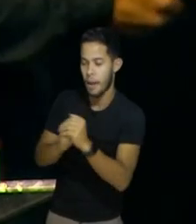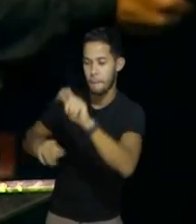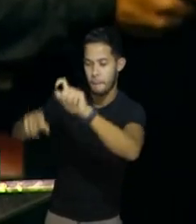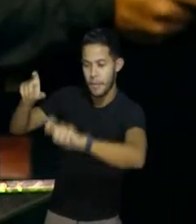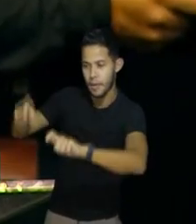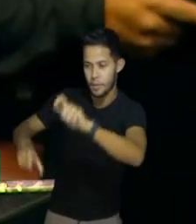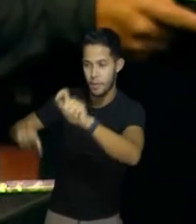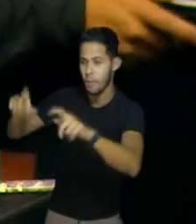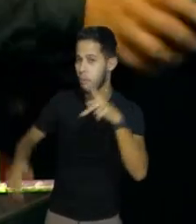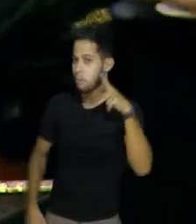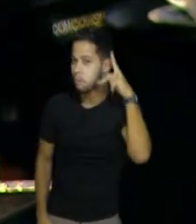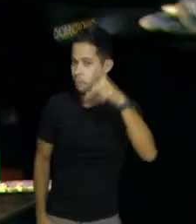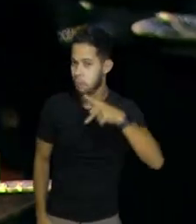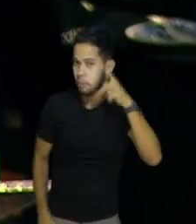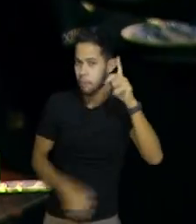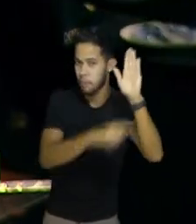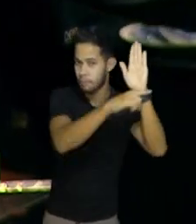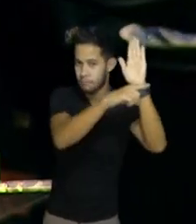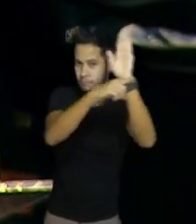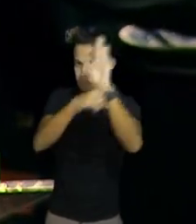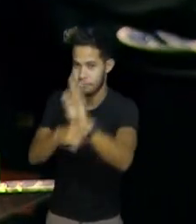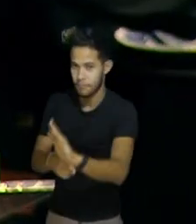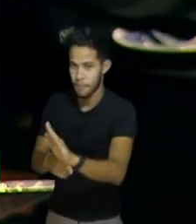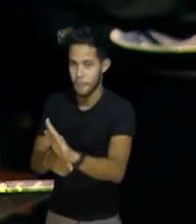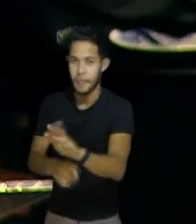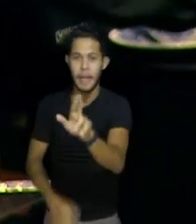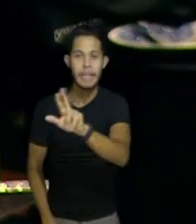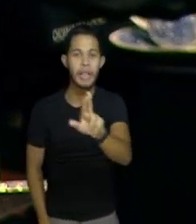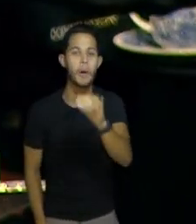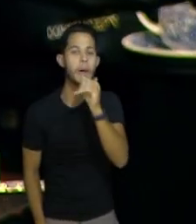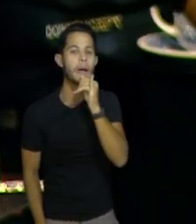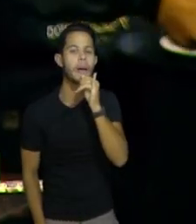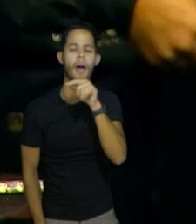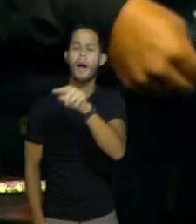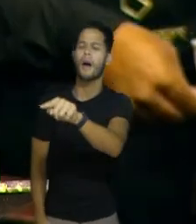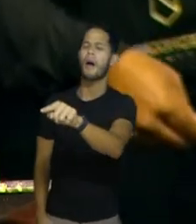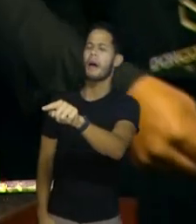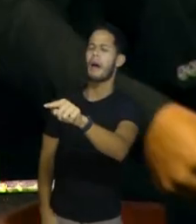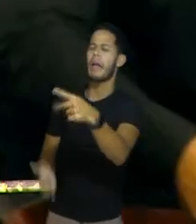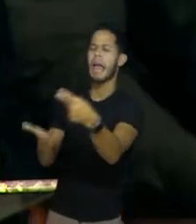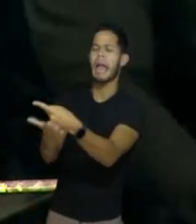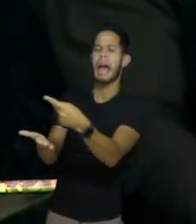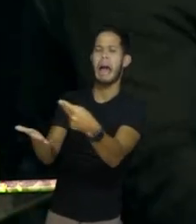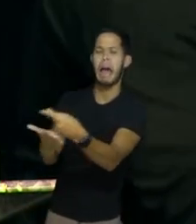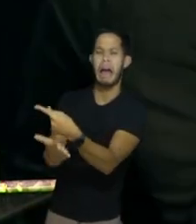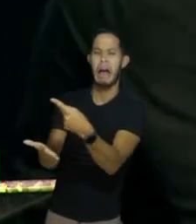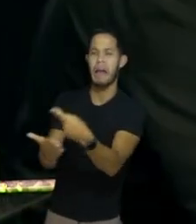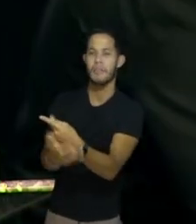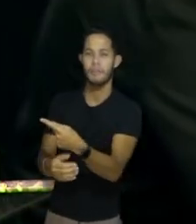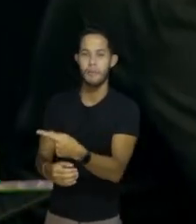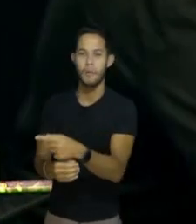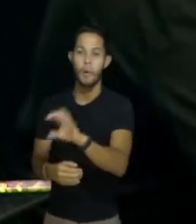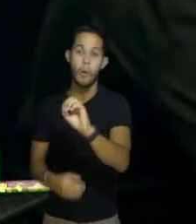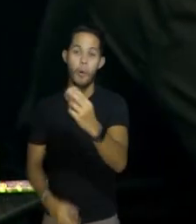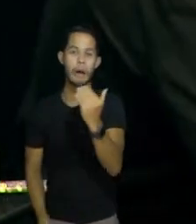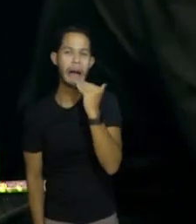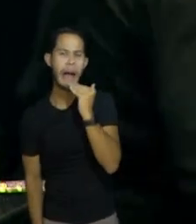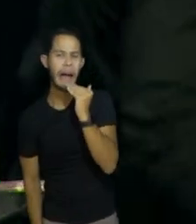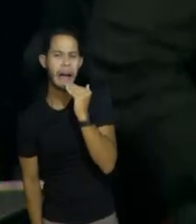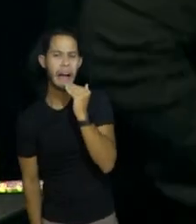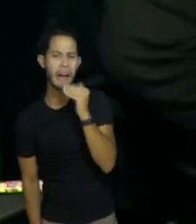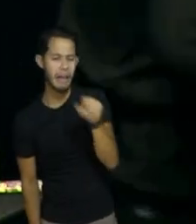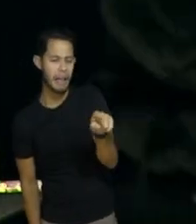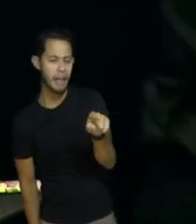igreja não é apontar o erro, não é apontar O defeito é construir um